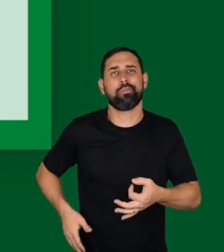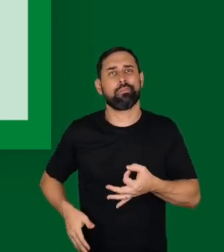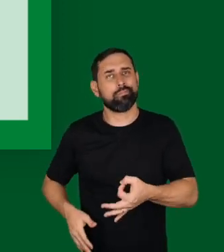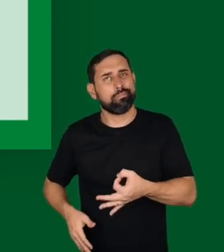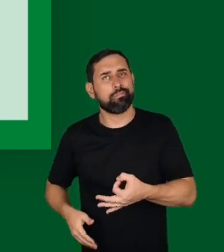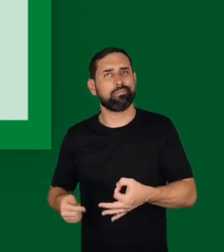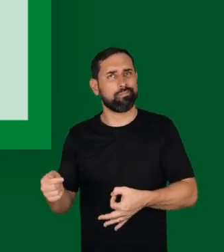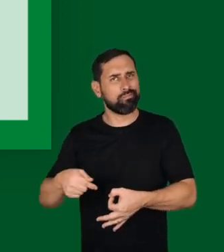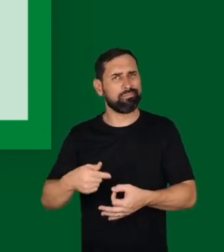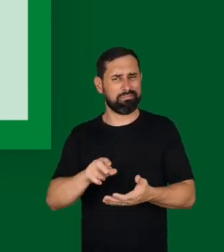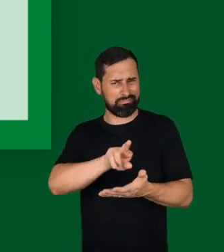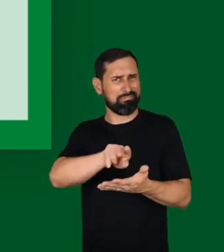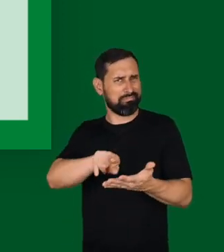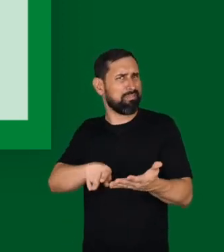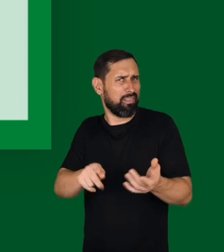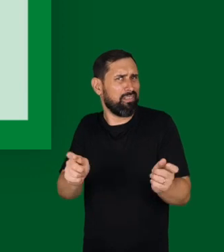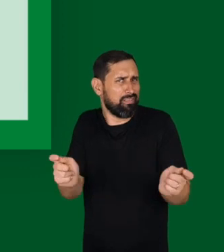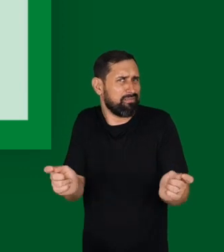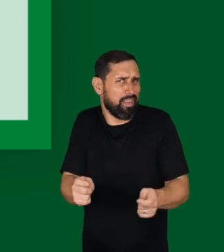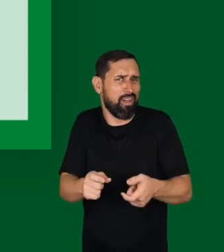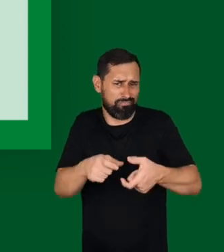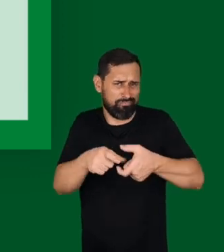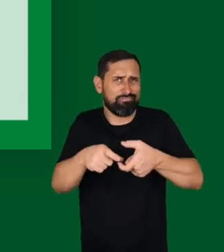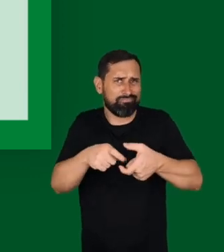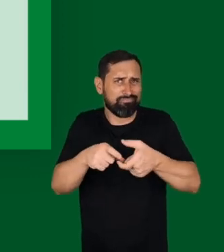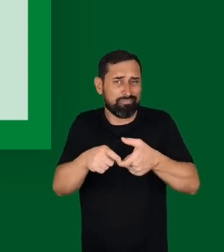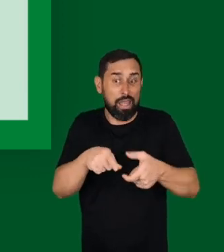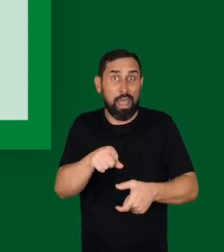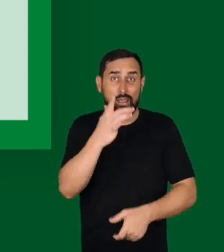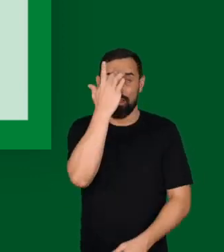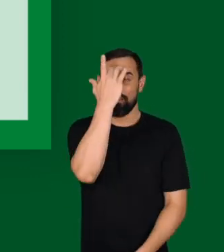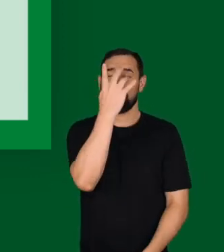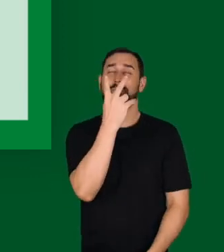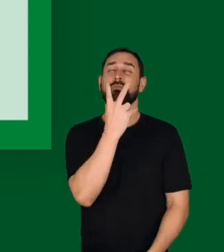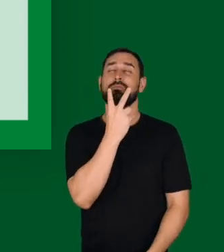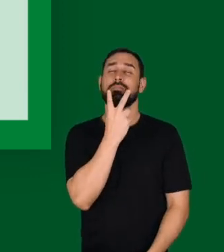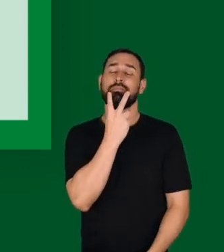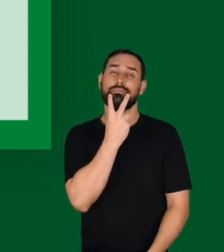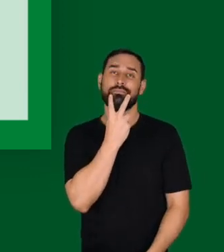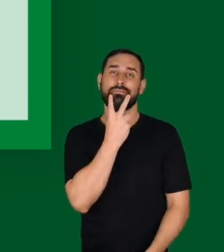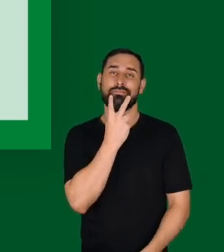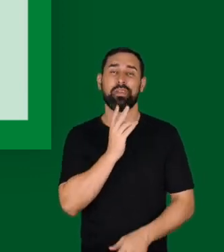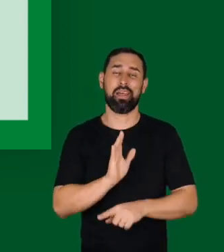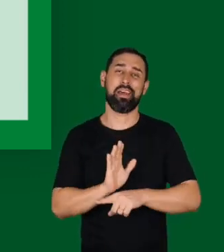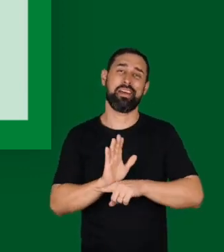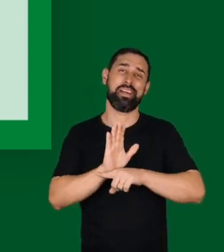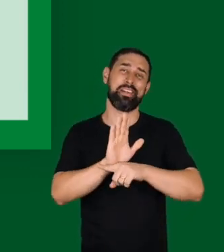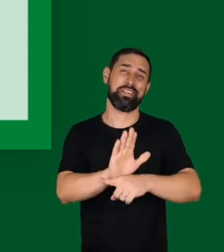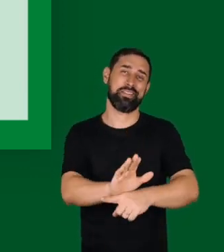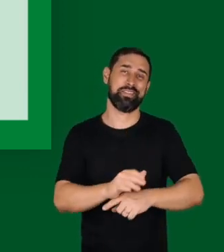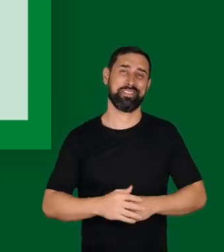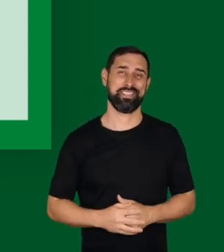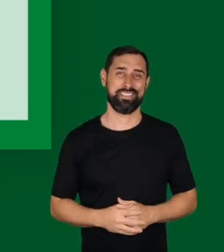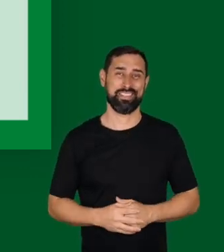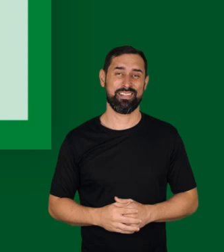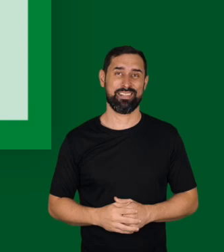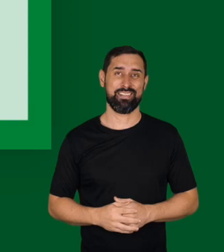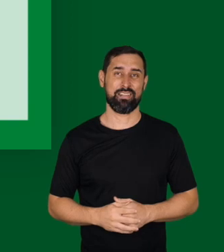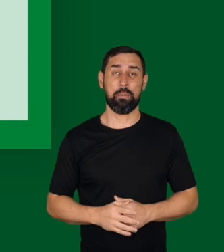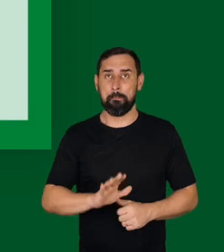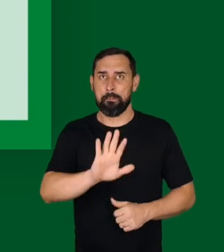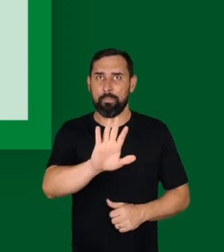intranasal, reto-labial, via retal. Então, você pode usar outras formas de